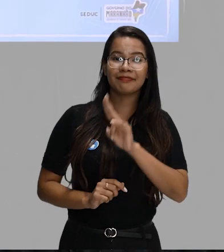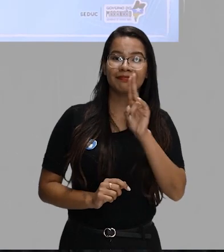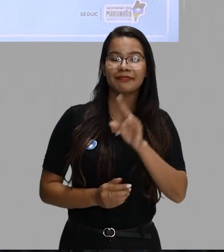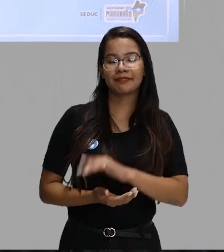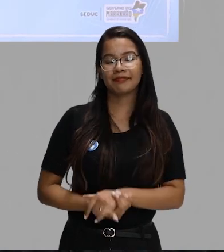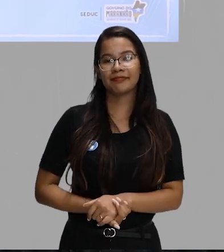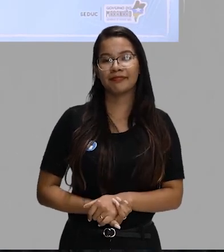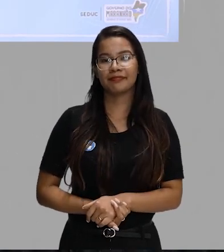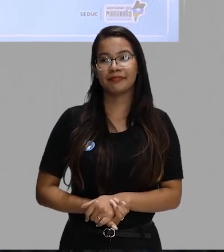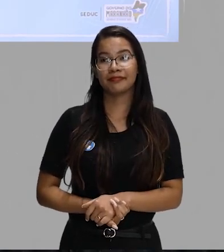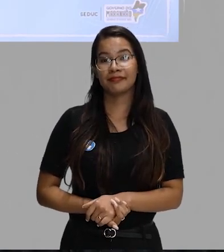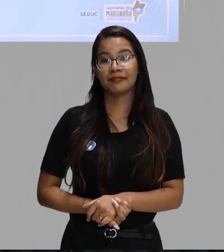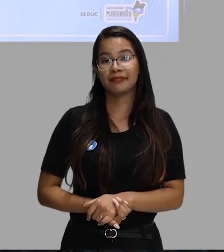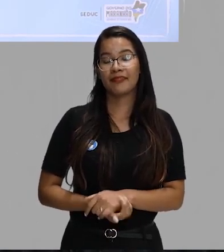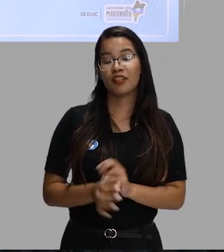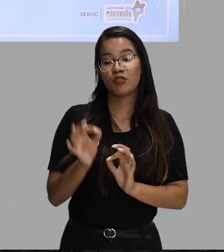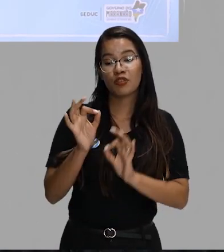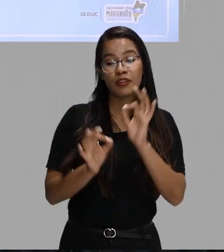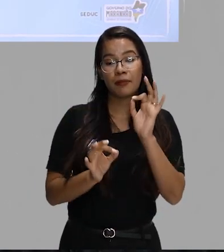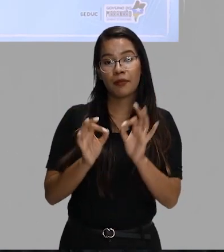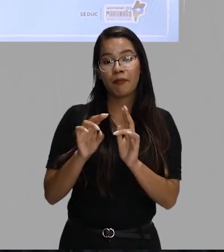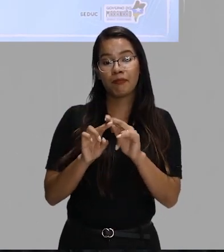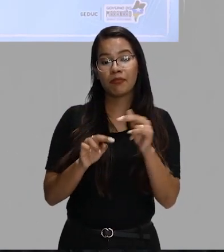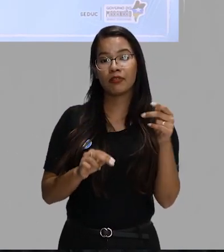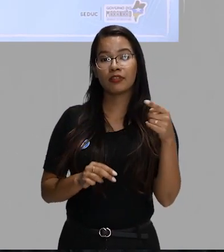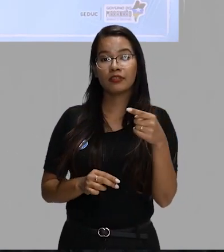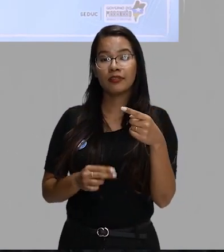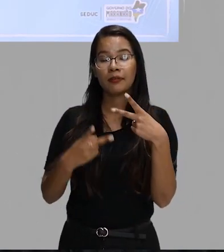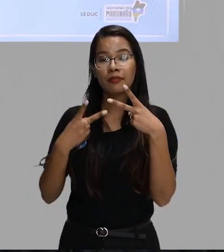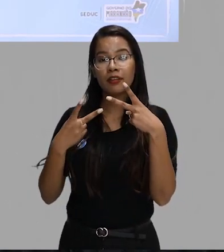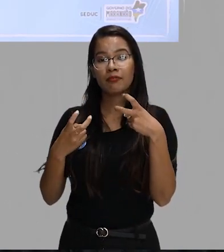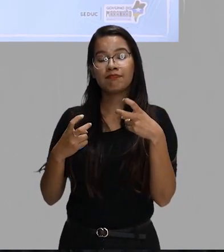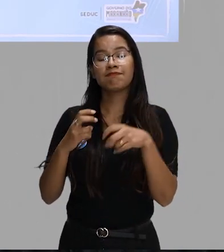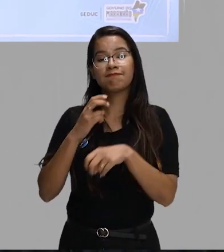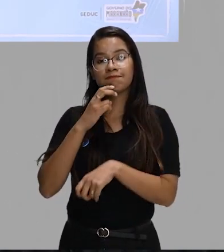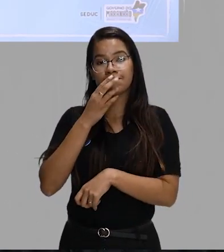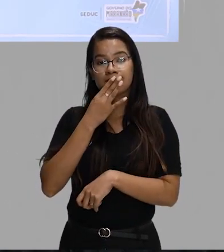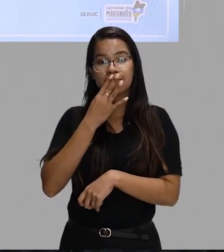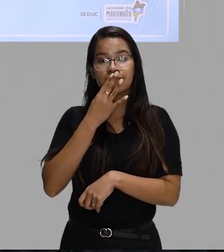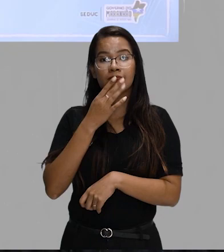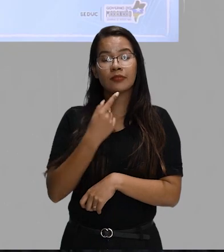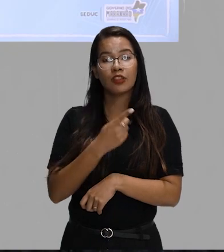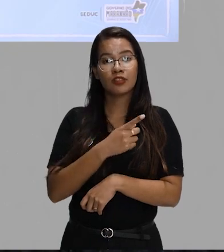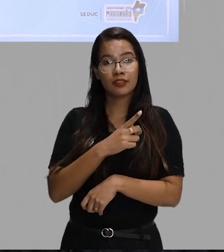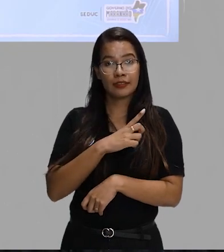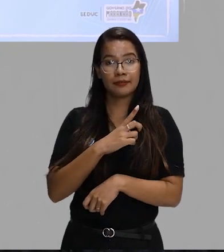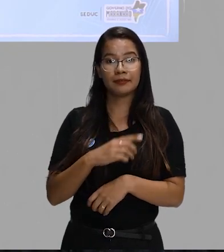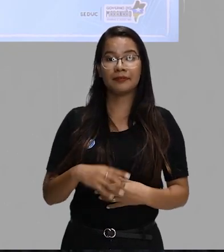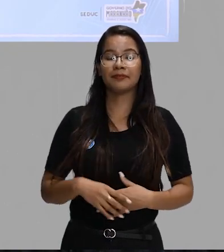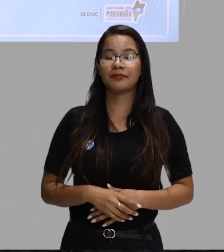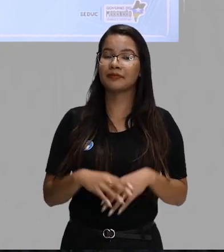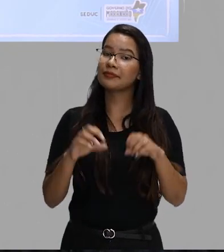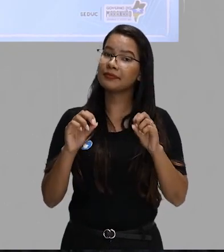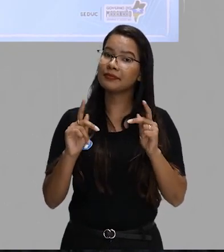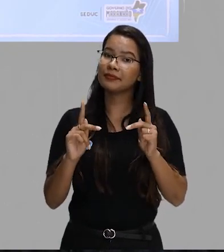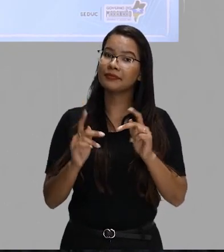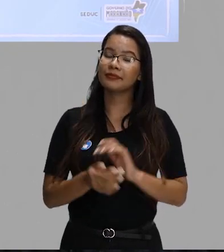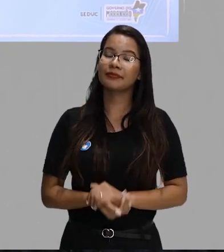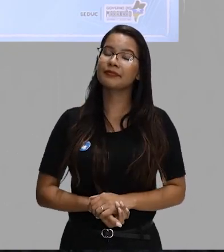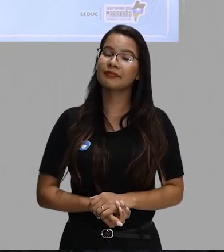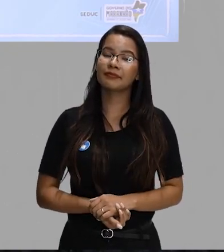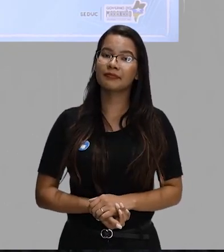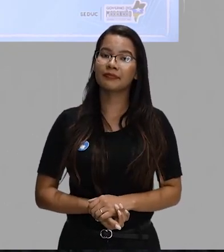Bom, é justamente por causa dessa percepção de cores que nós temos. Ok? Então,